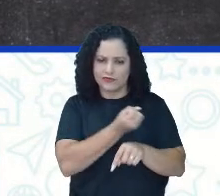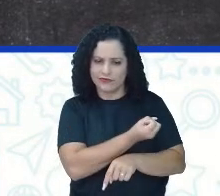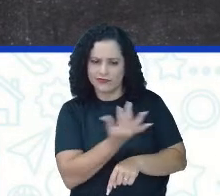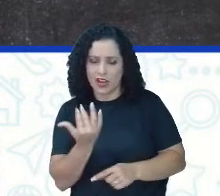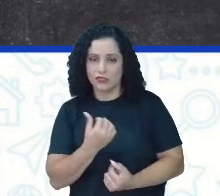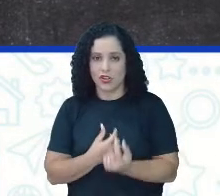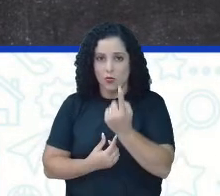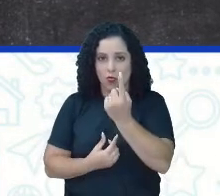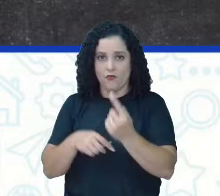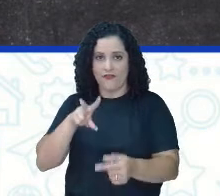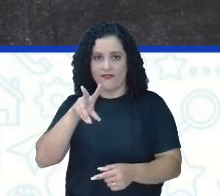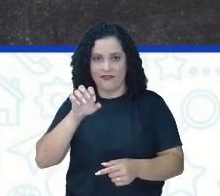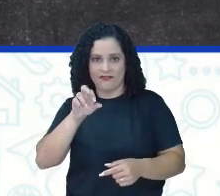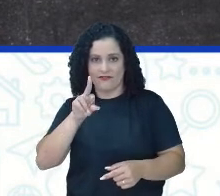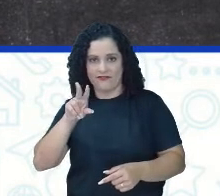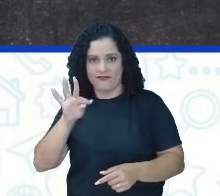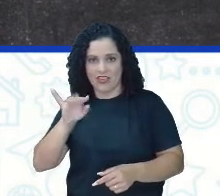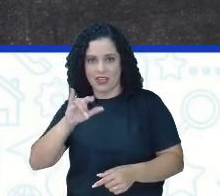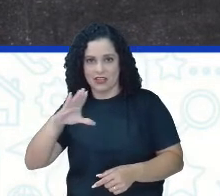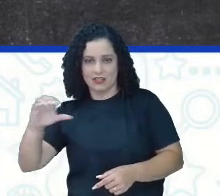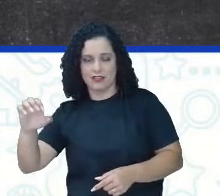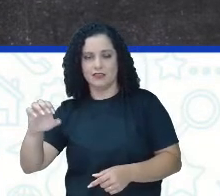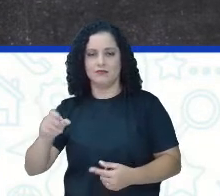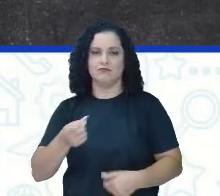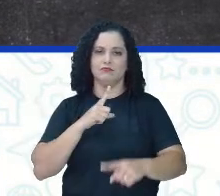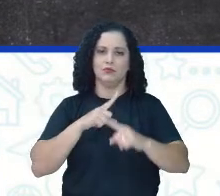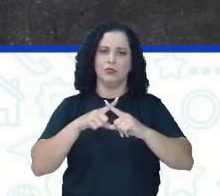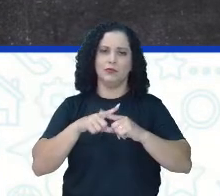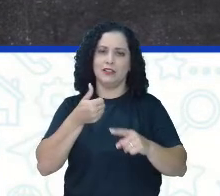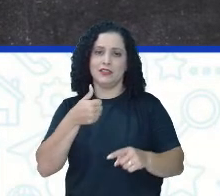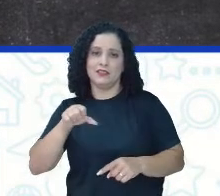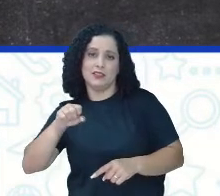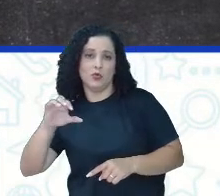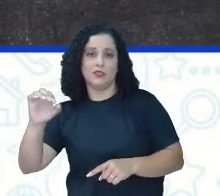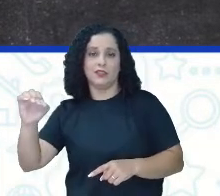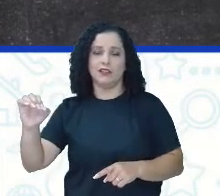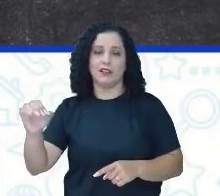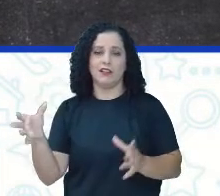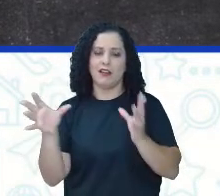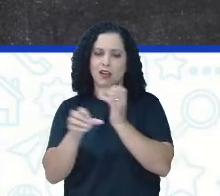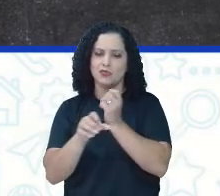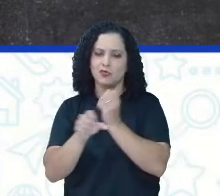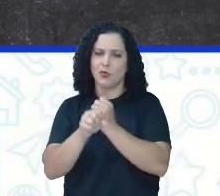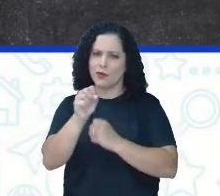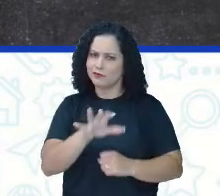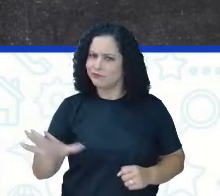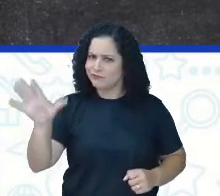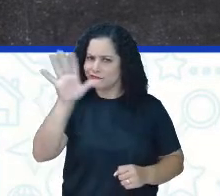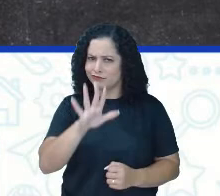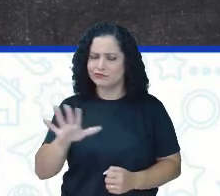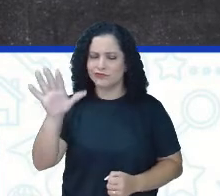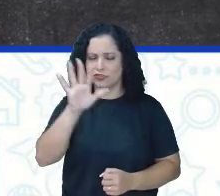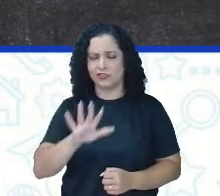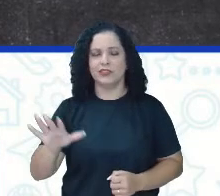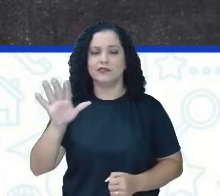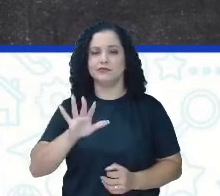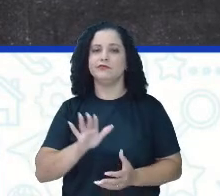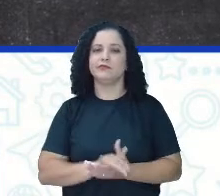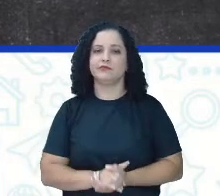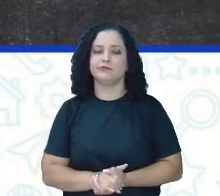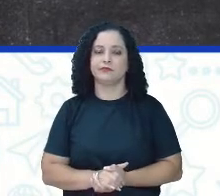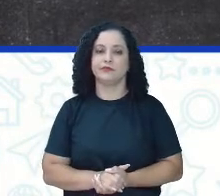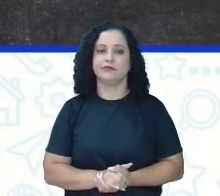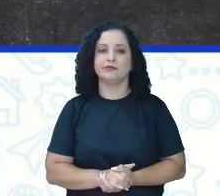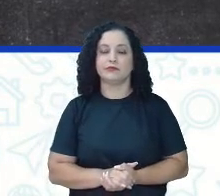um vértice que a gente escolhe, e daí a gente multiplica por 180, que é a soma dos ângulos internos aí de um triângulo, tá